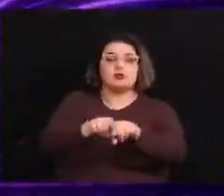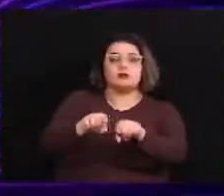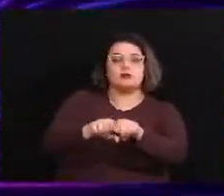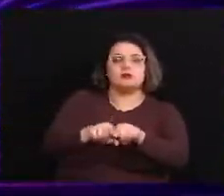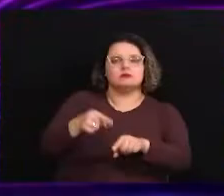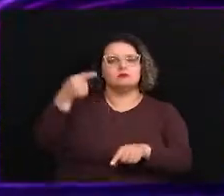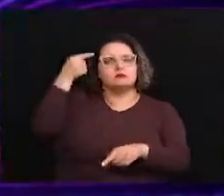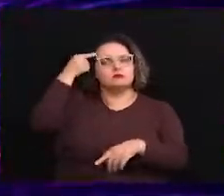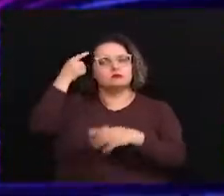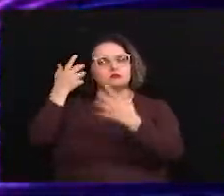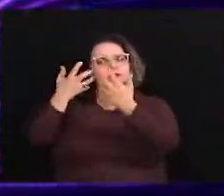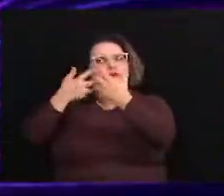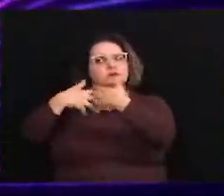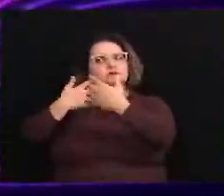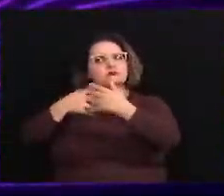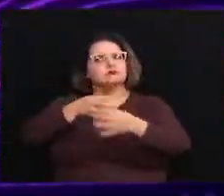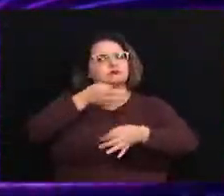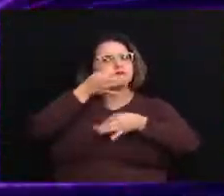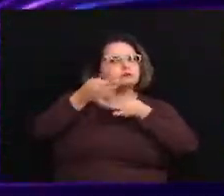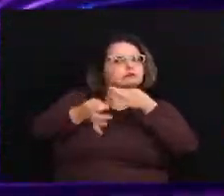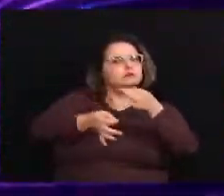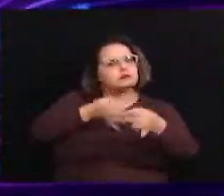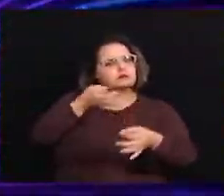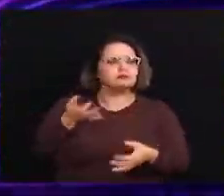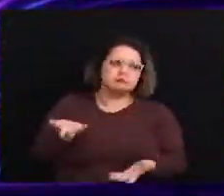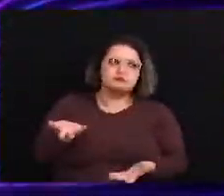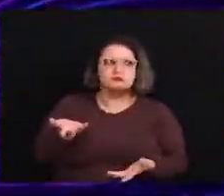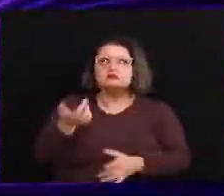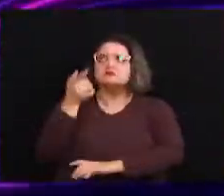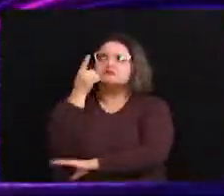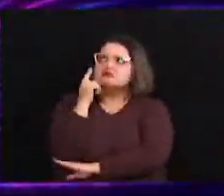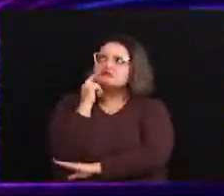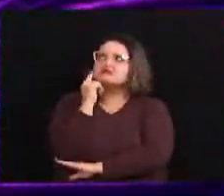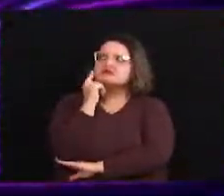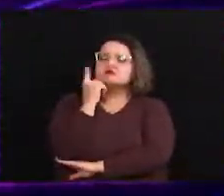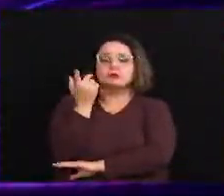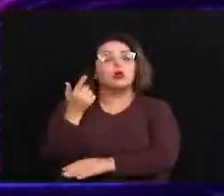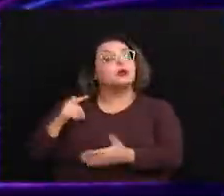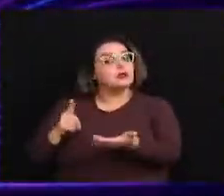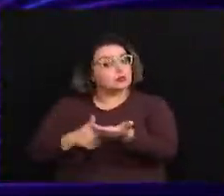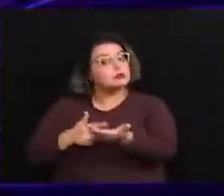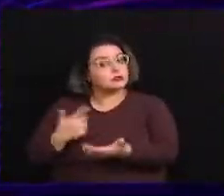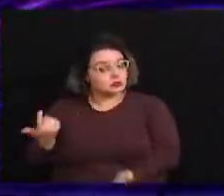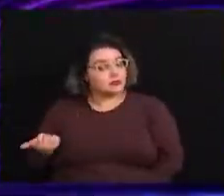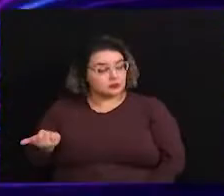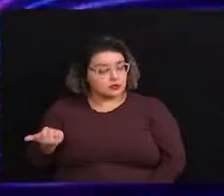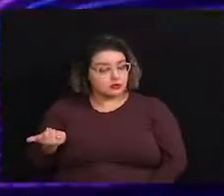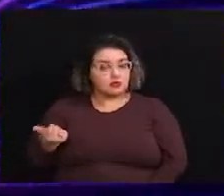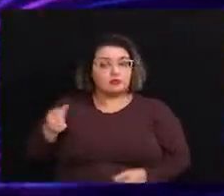provocar reflexões, críticas. Então, eu acho que o bairro ele faz